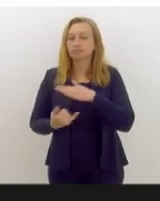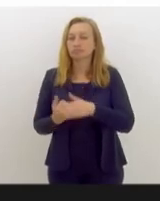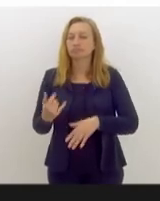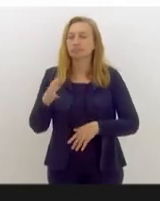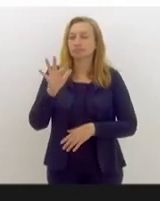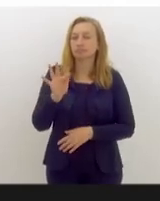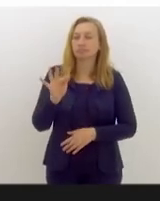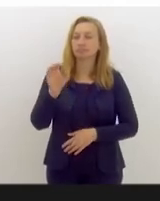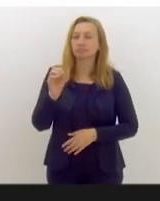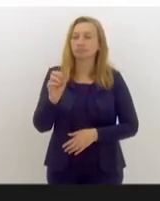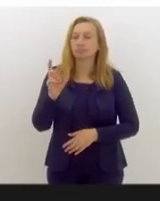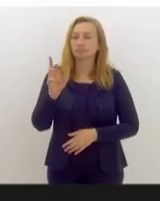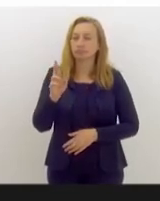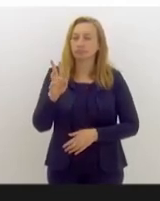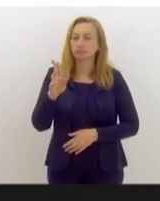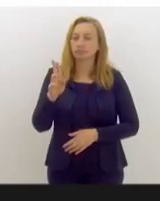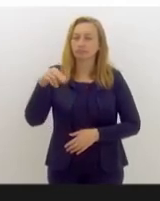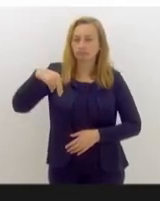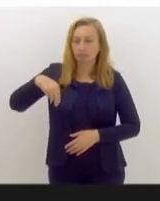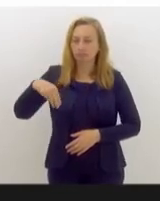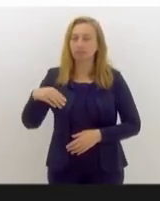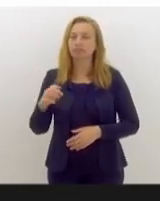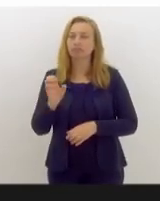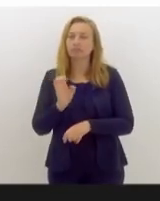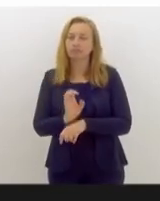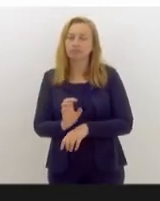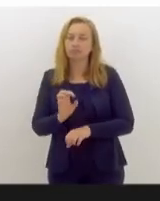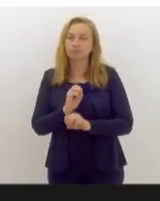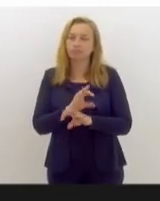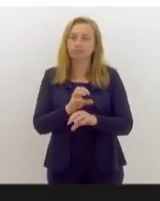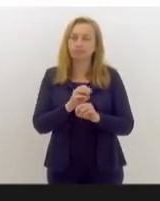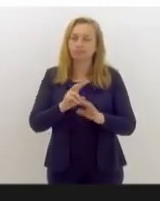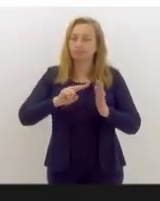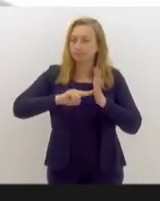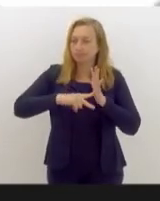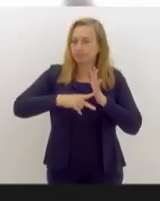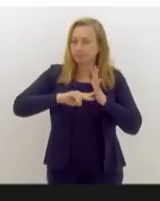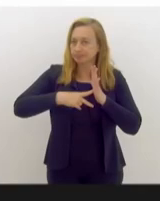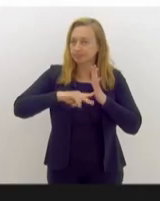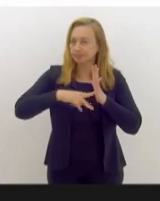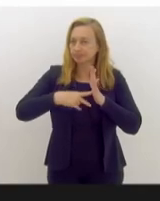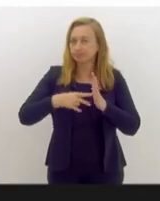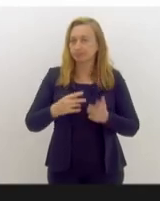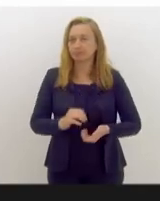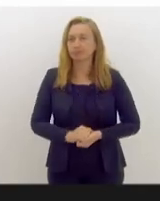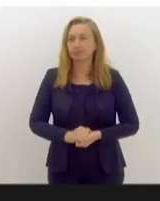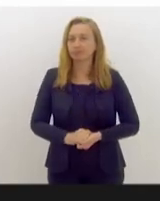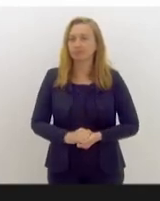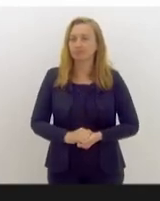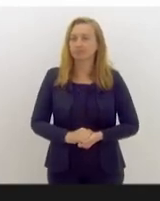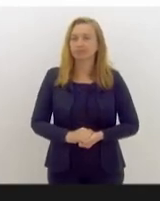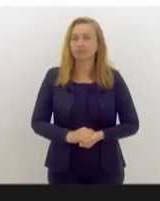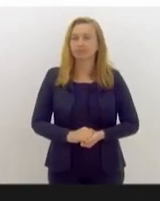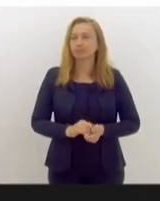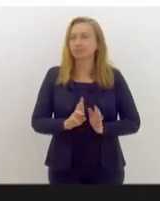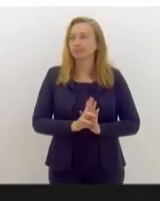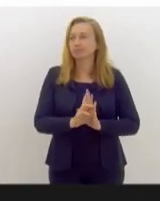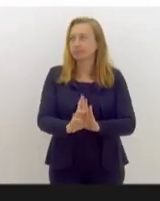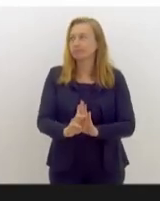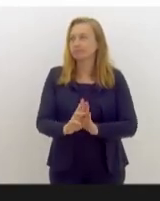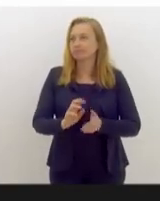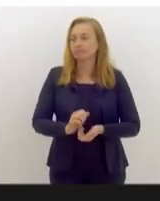Fórum Estadual de Educação, que envolve os sindicatos, que envolve as